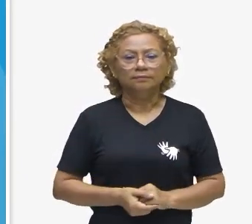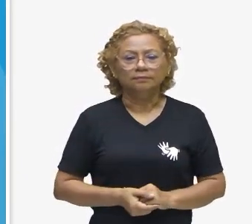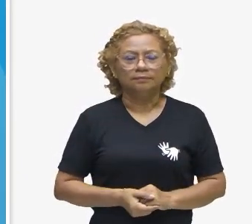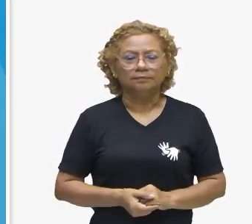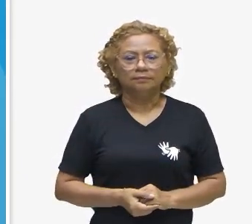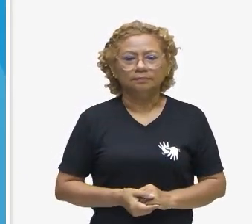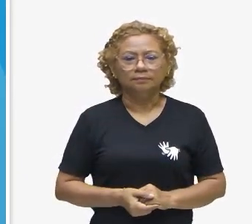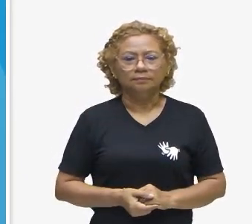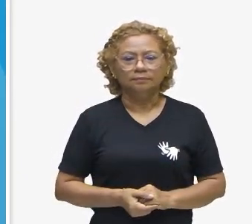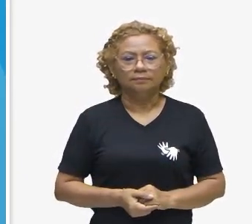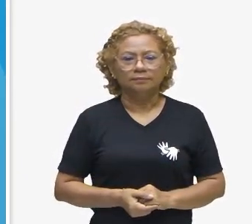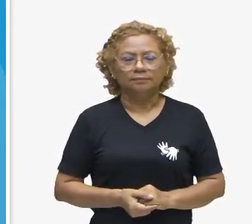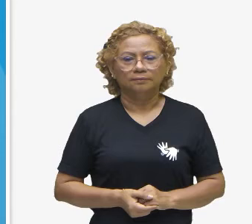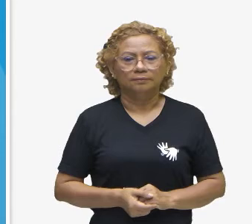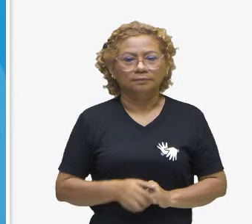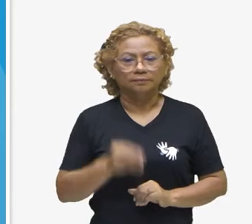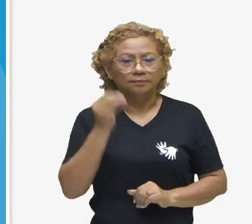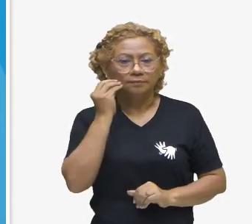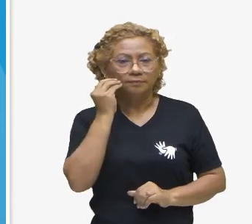Então, a gente marca aqui, ó,